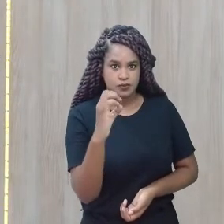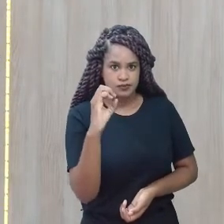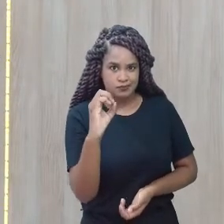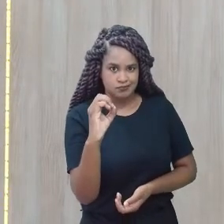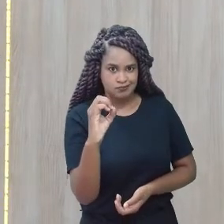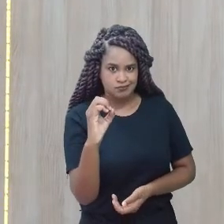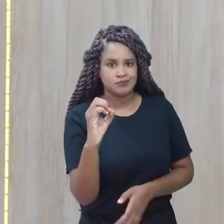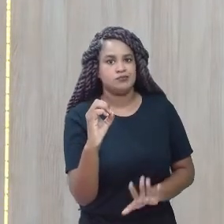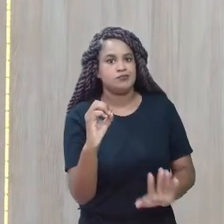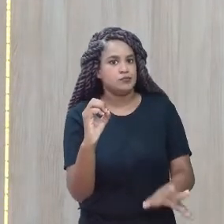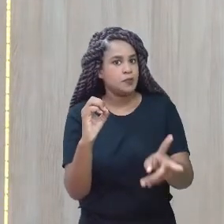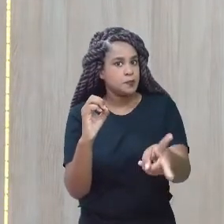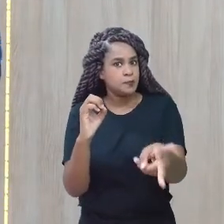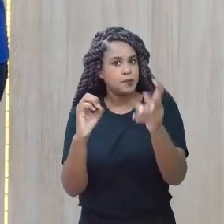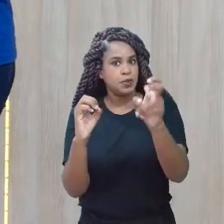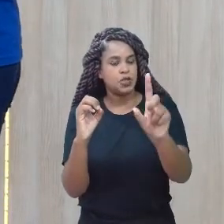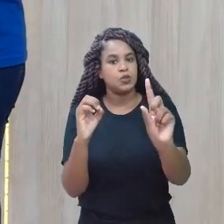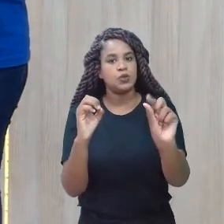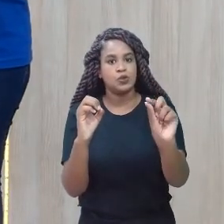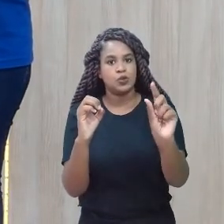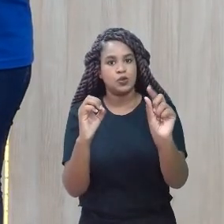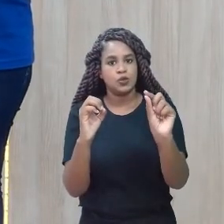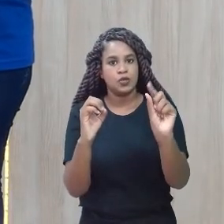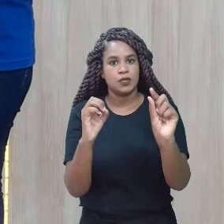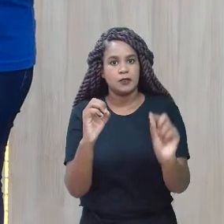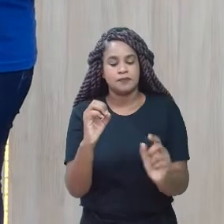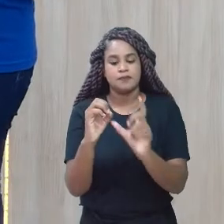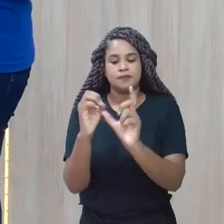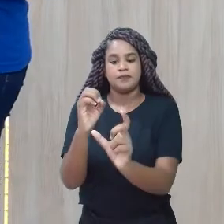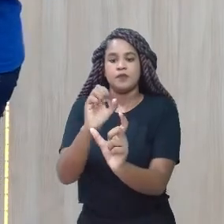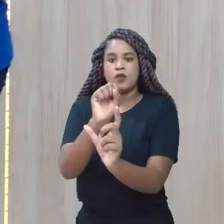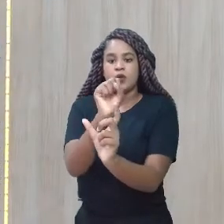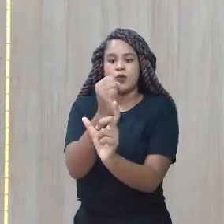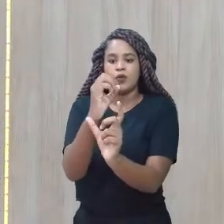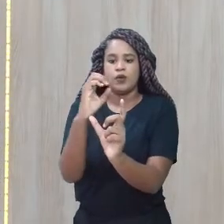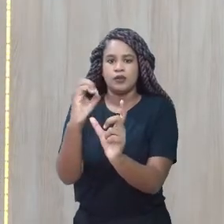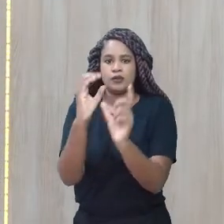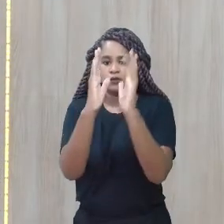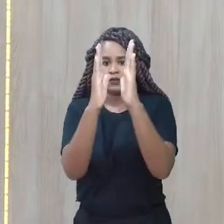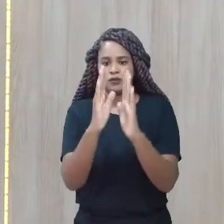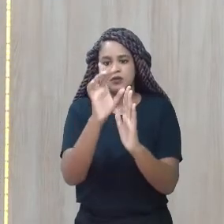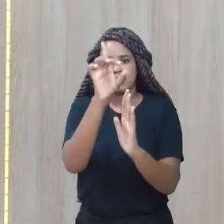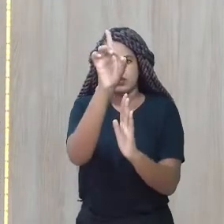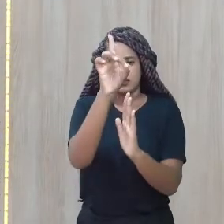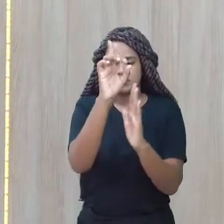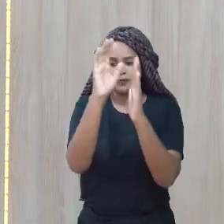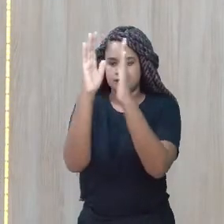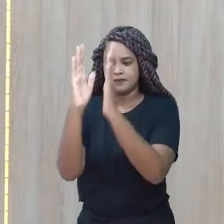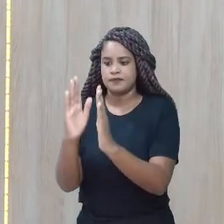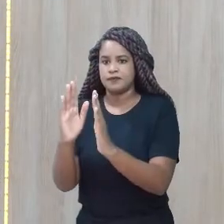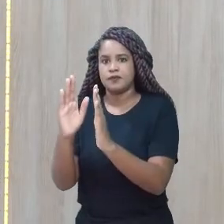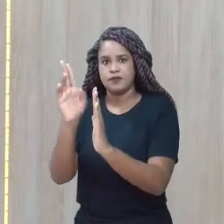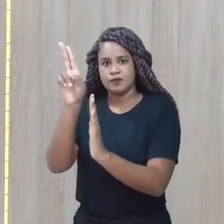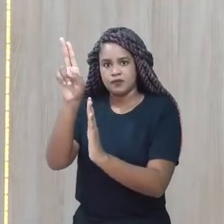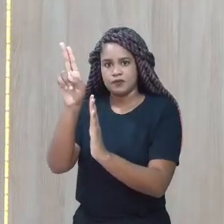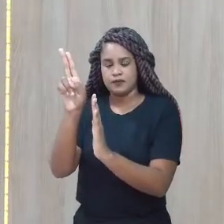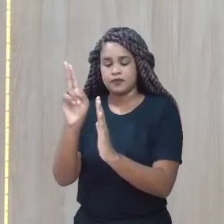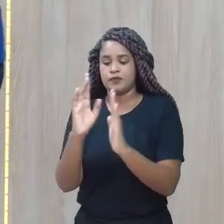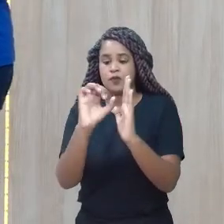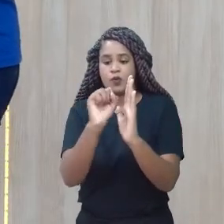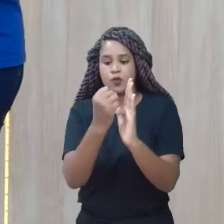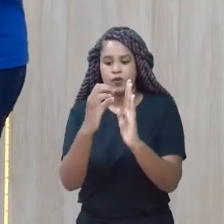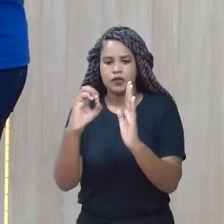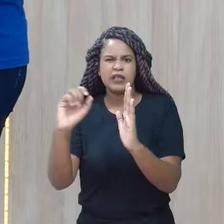703.580. Então, a gente vai observar os dois últimos algarismos aí, ó. Os dois últimos algarismos é o 80. 80 divide